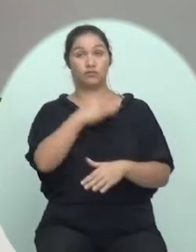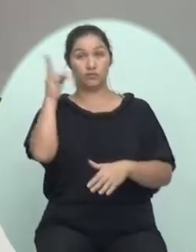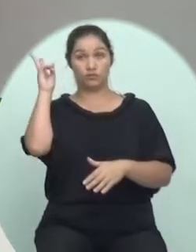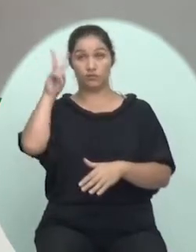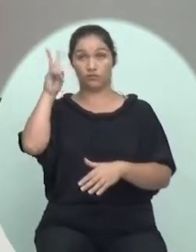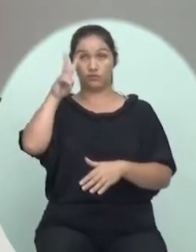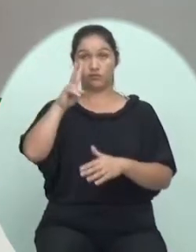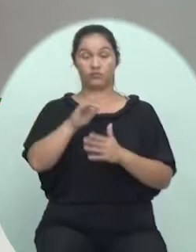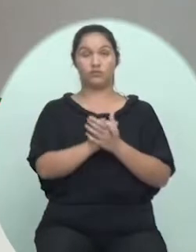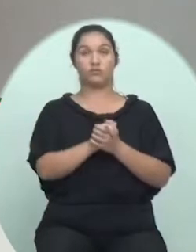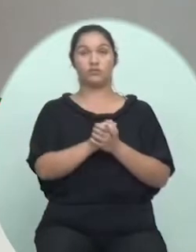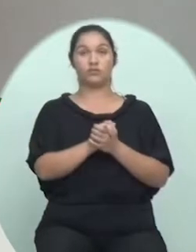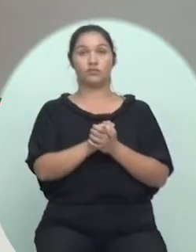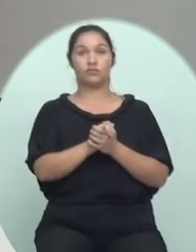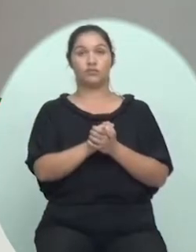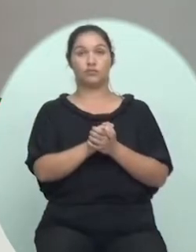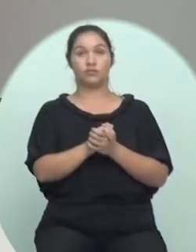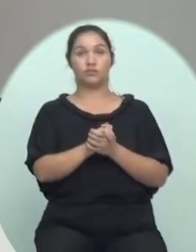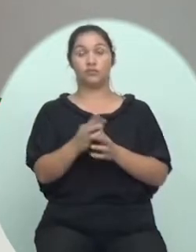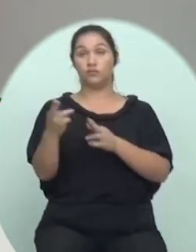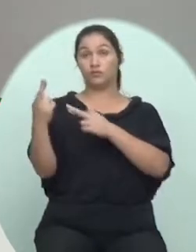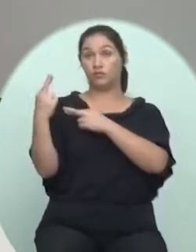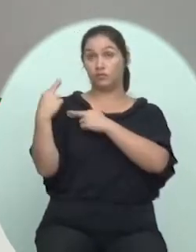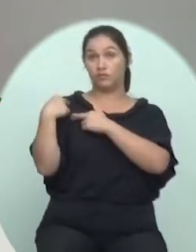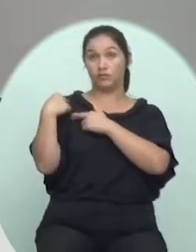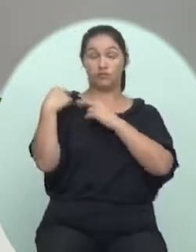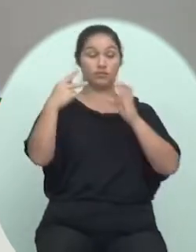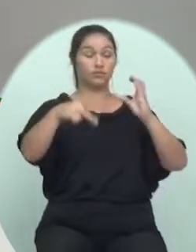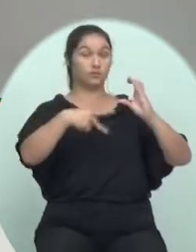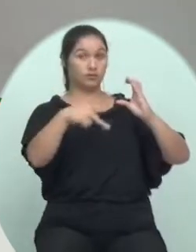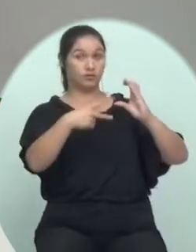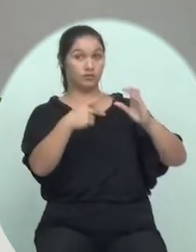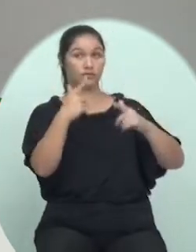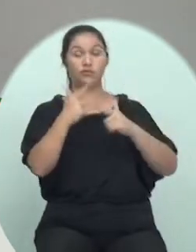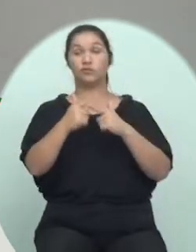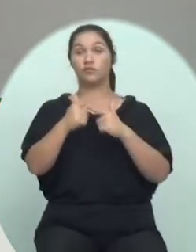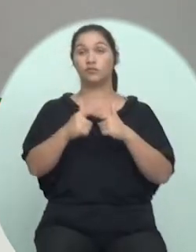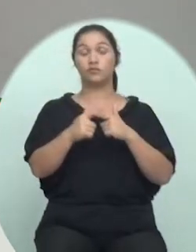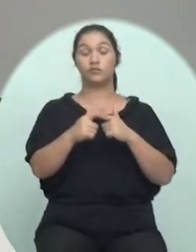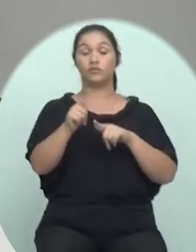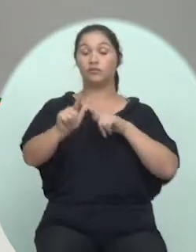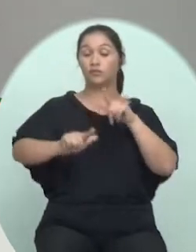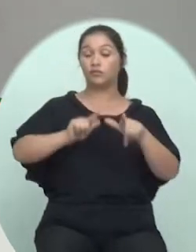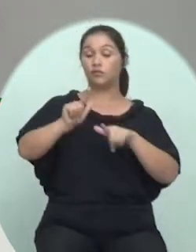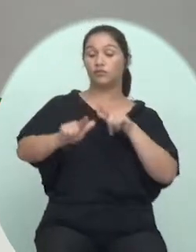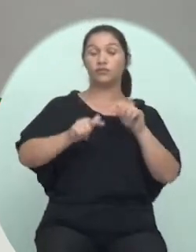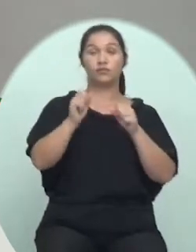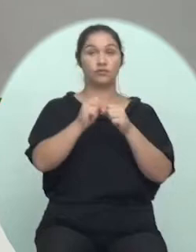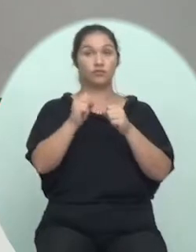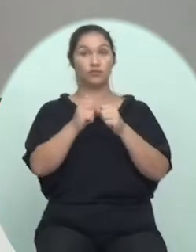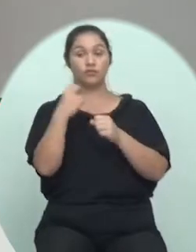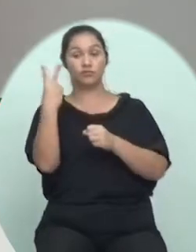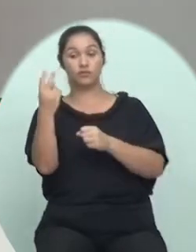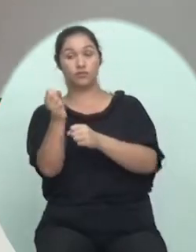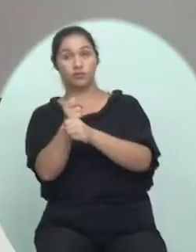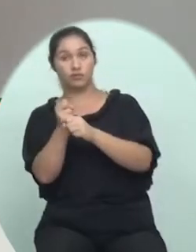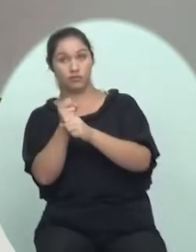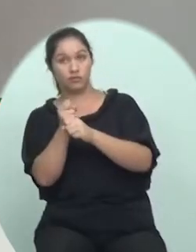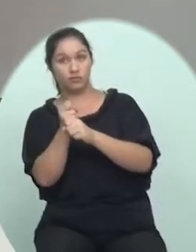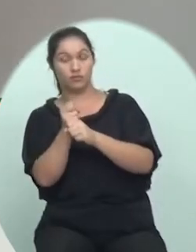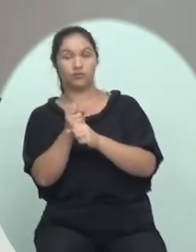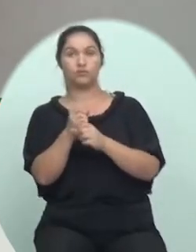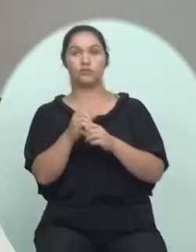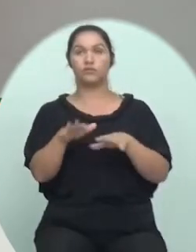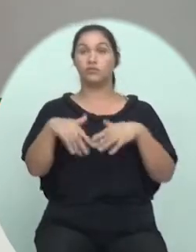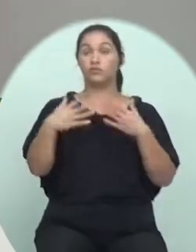papel fundamental dessa Casa Legislativa. O trabalho que a gente realizou ao longo desses 2 anos. Eu acho que isso é